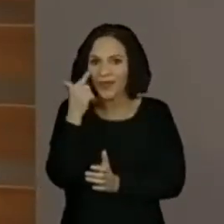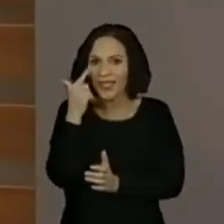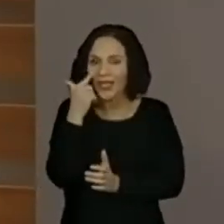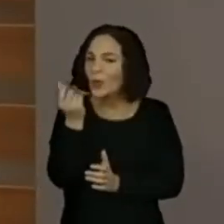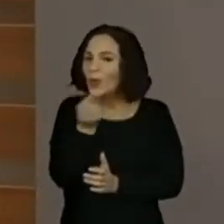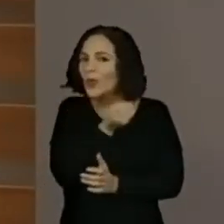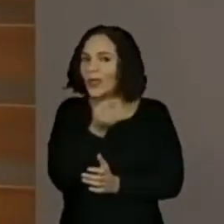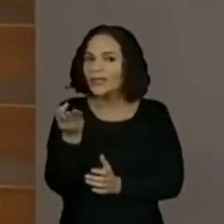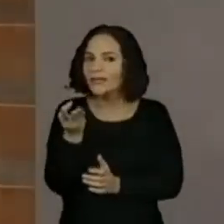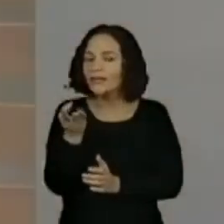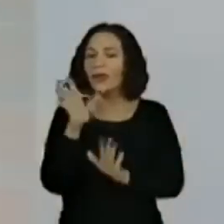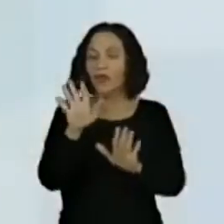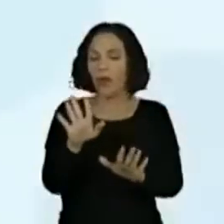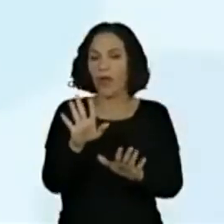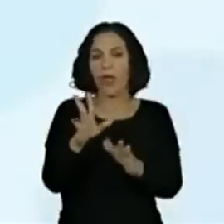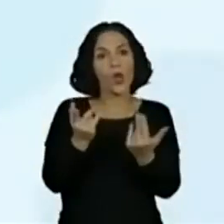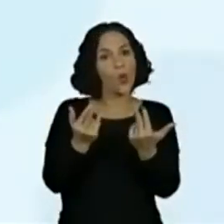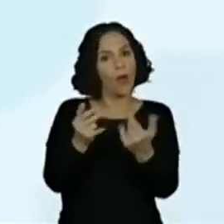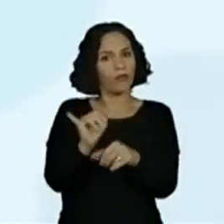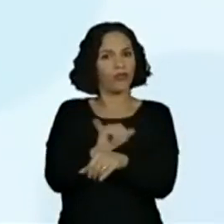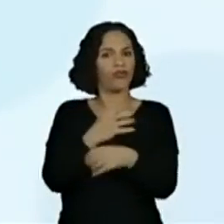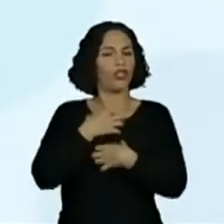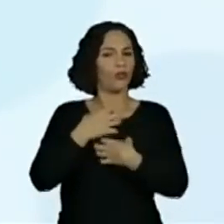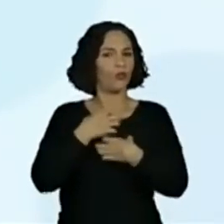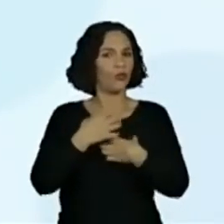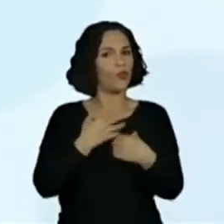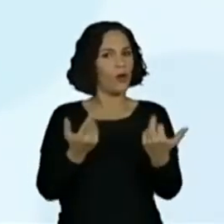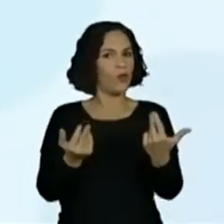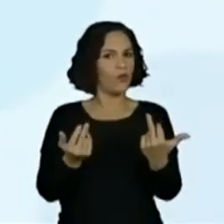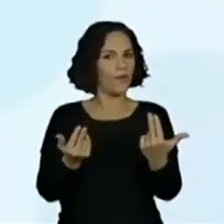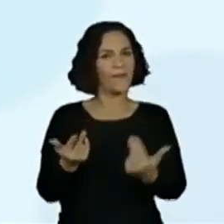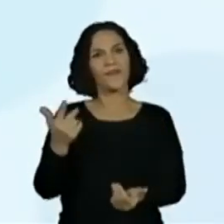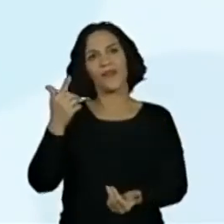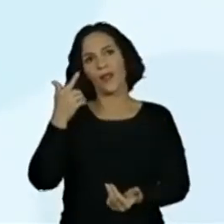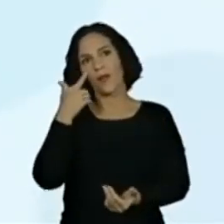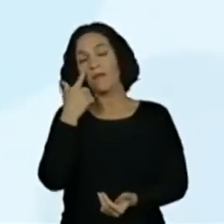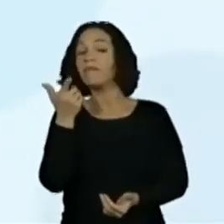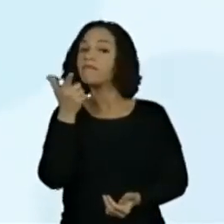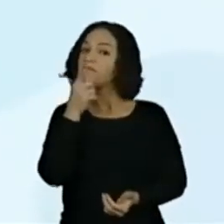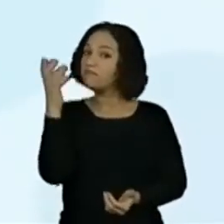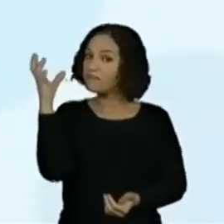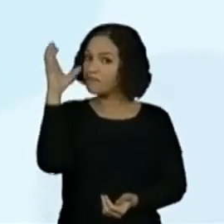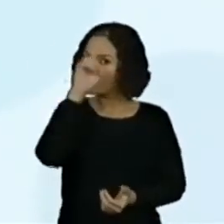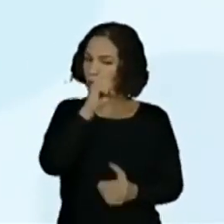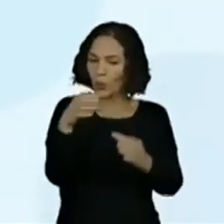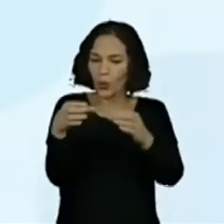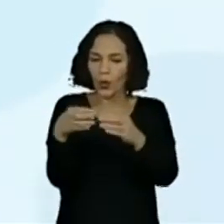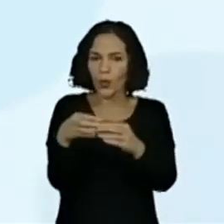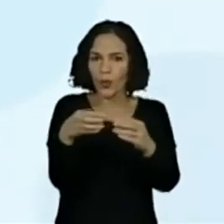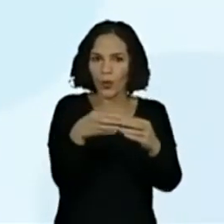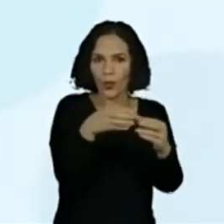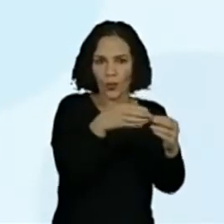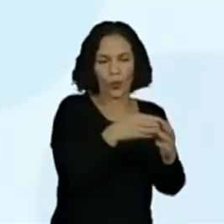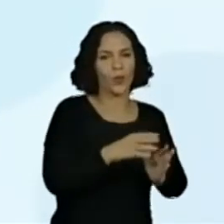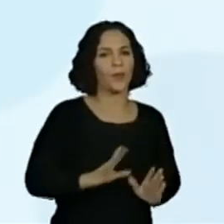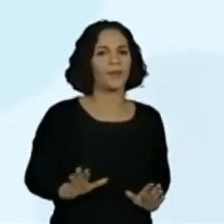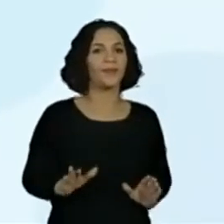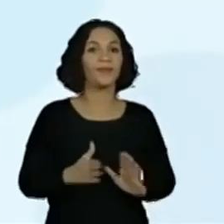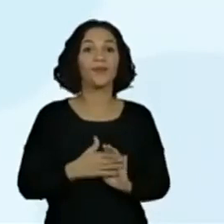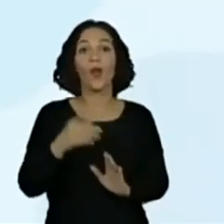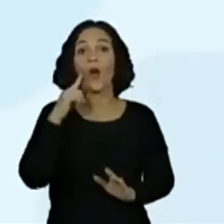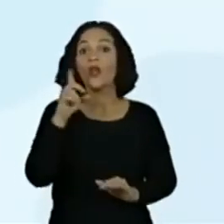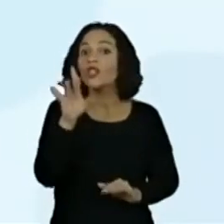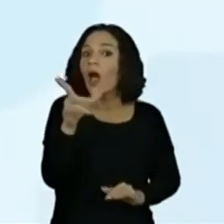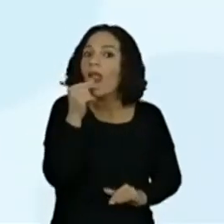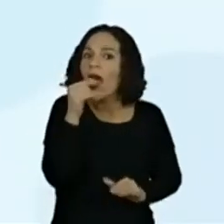essa mesma estratégia com as três coleções, para ver se vocês conseguem aprender essa questão de agrupamento, tá bom? Olhando para os